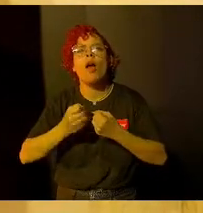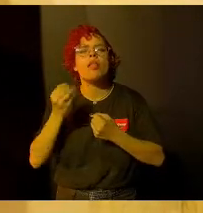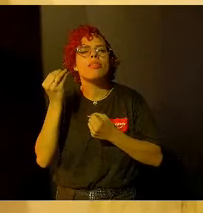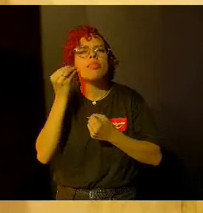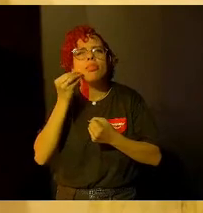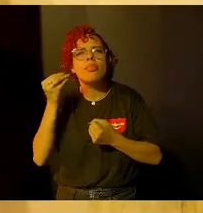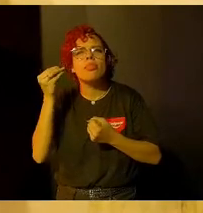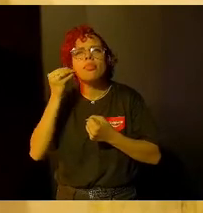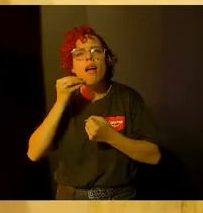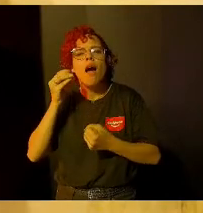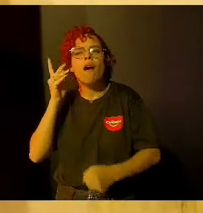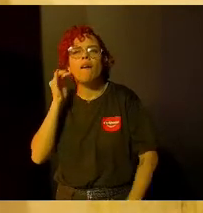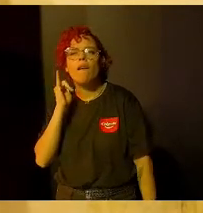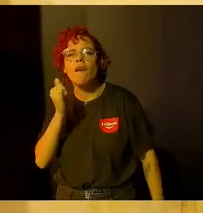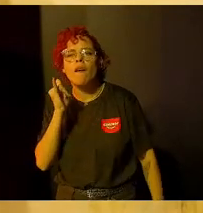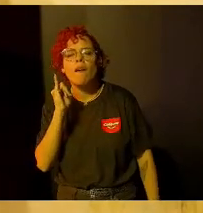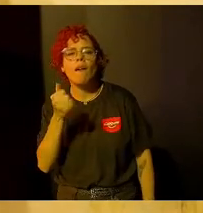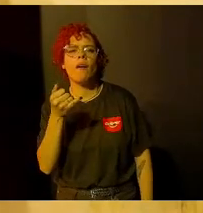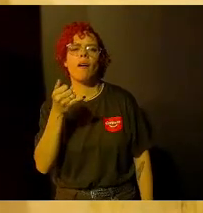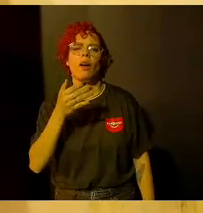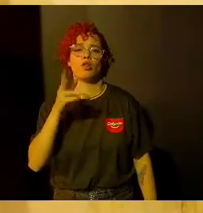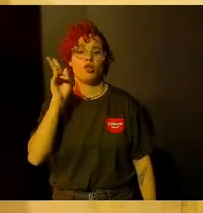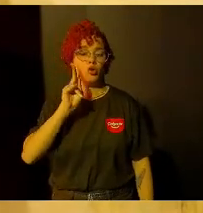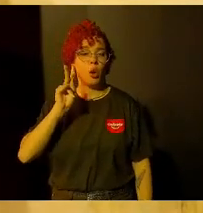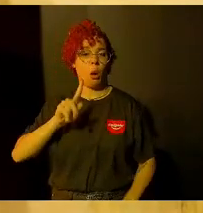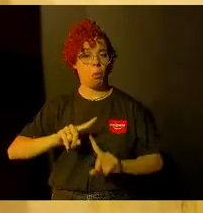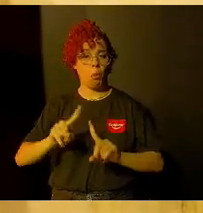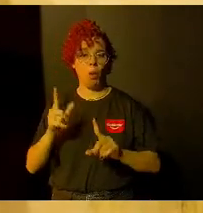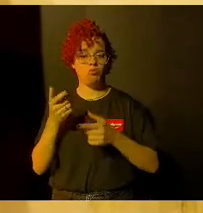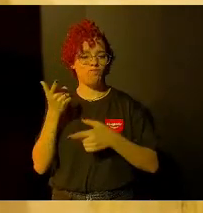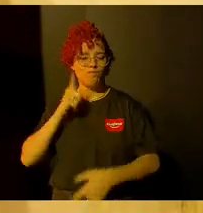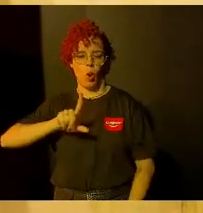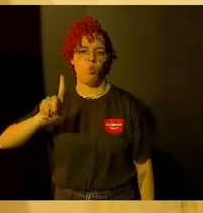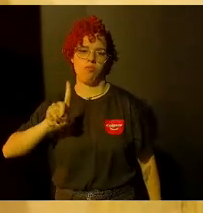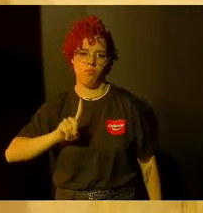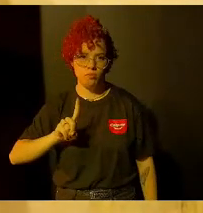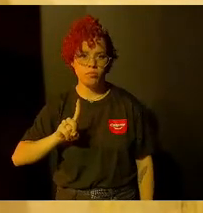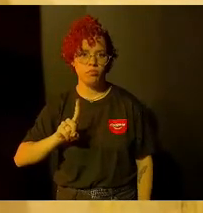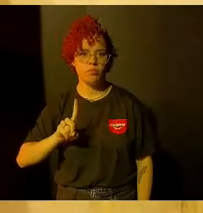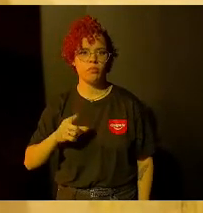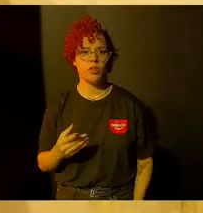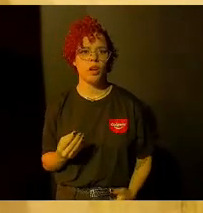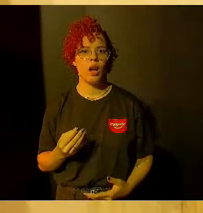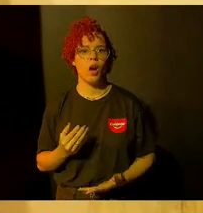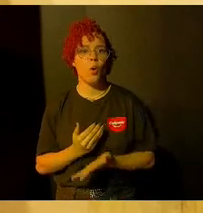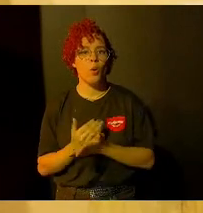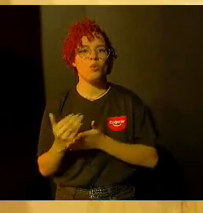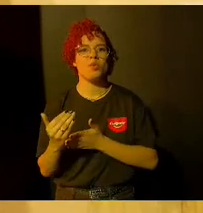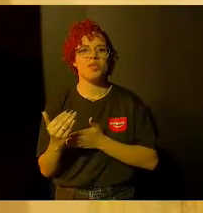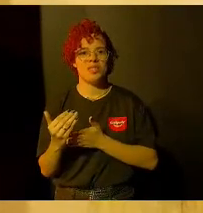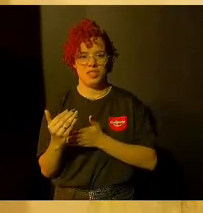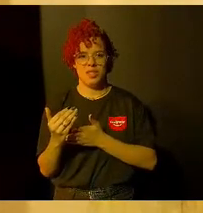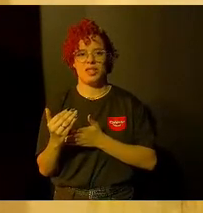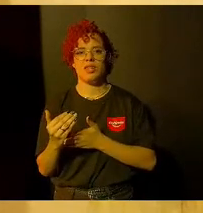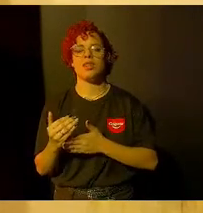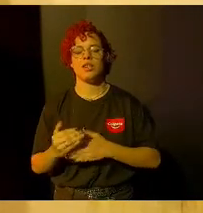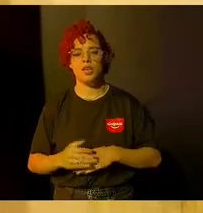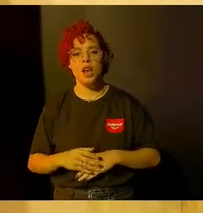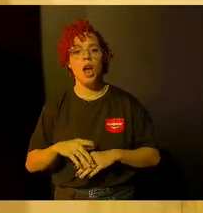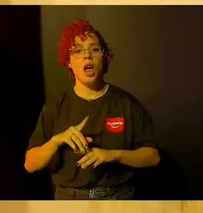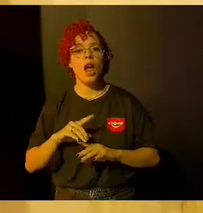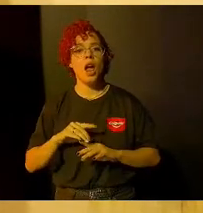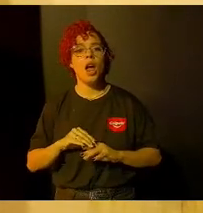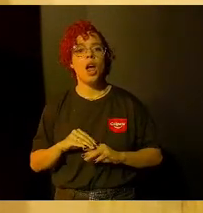história e não conseguir né então tem um momento de livre que eu falo que eu comecei a escrever esse livro com anos porque quando eu comecei a ouvir